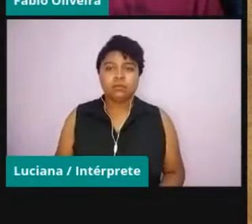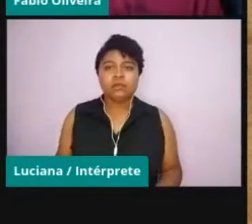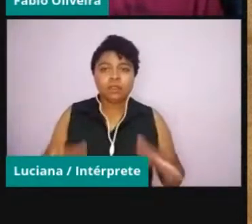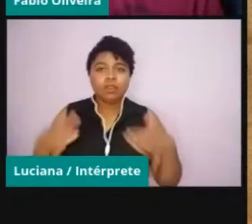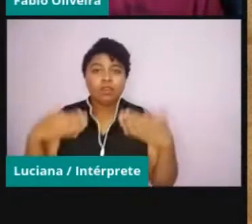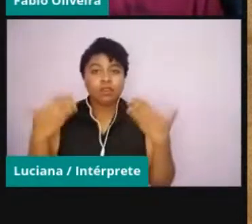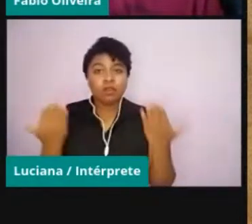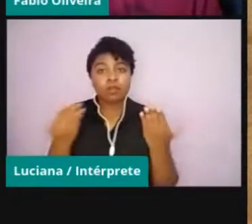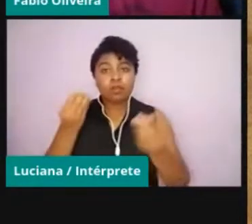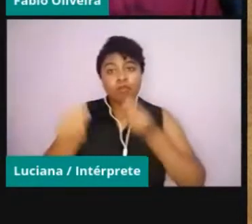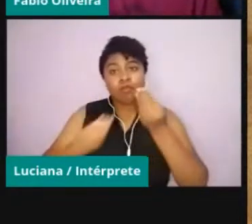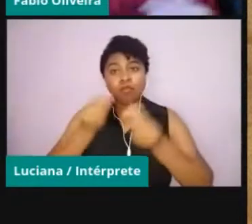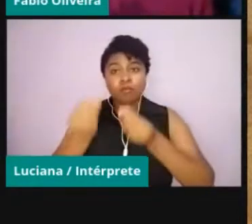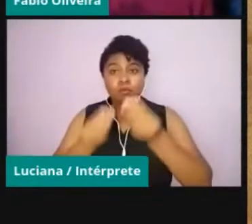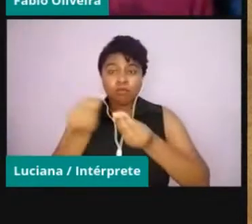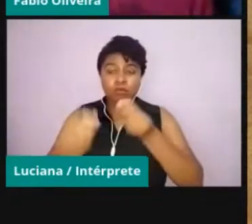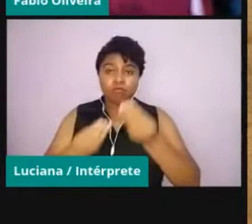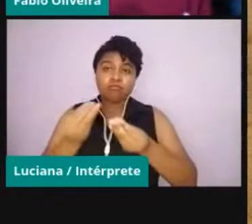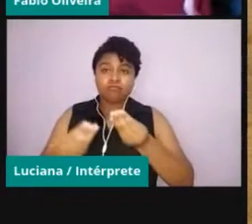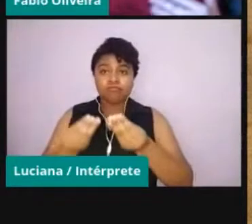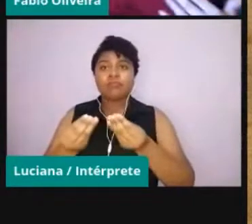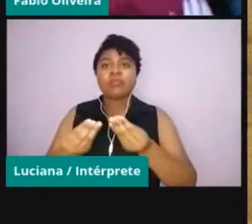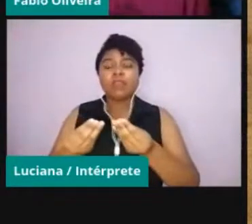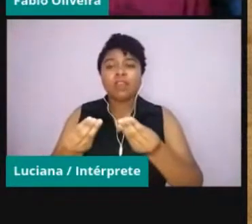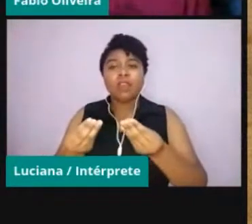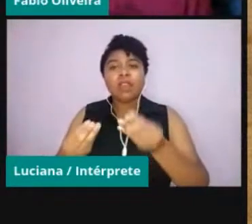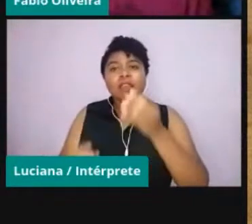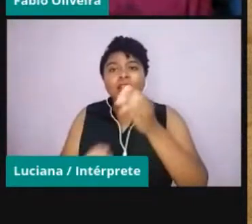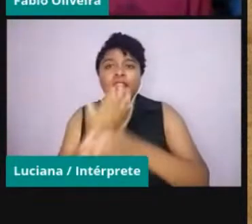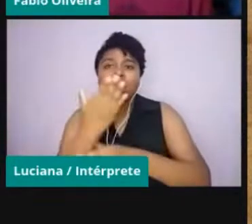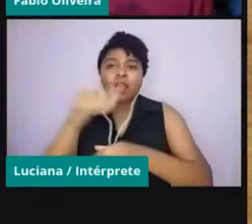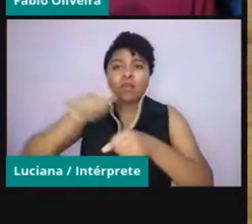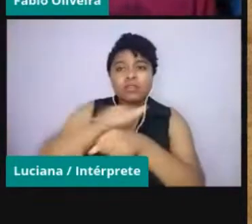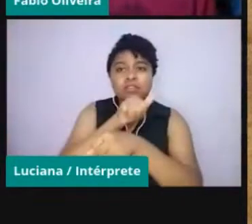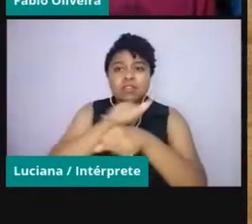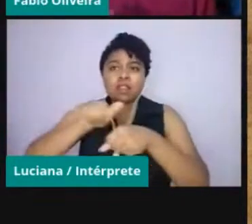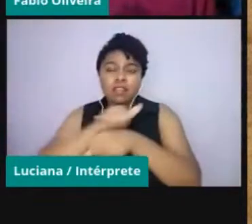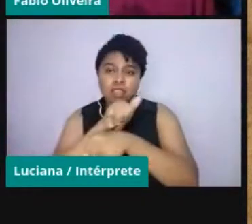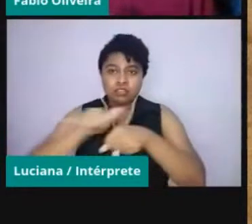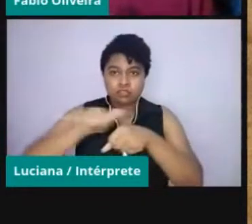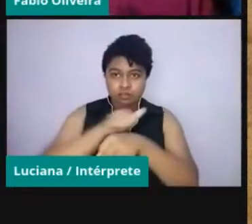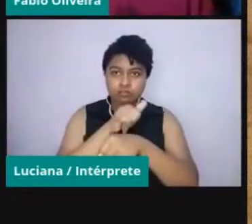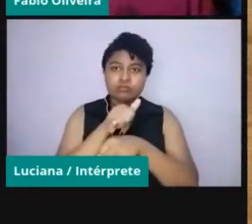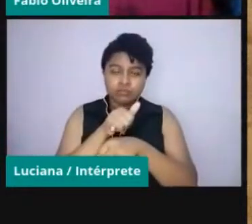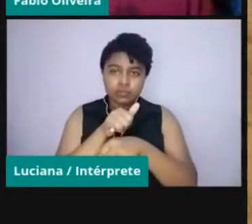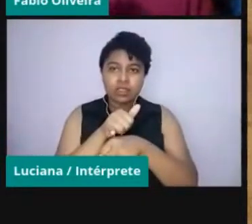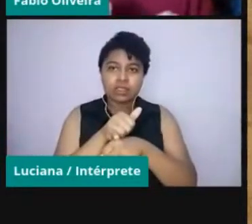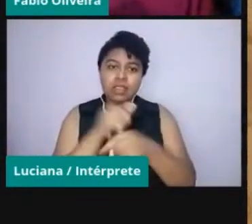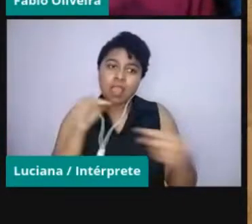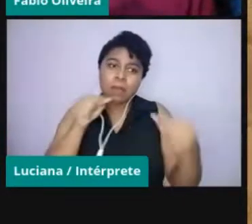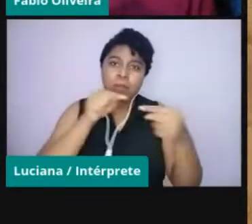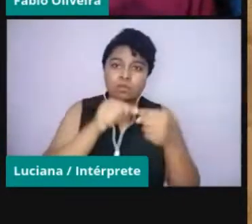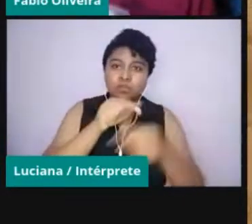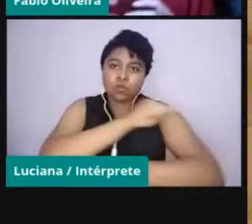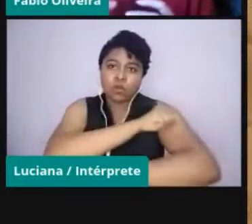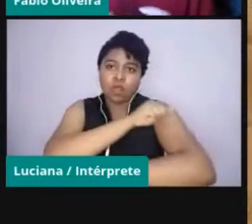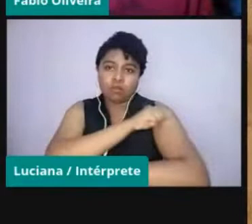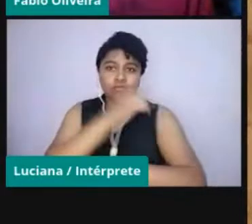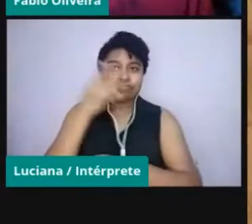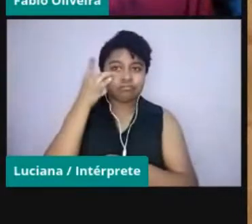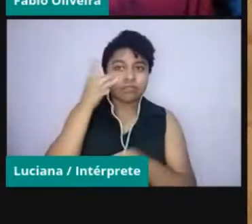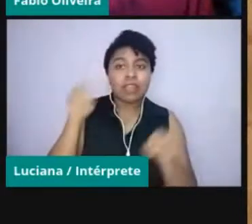ser aplicada no contexto de EAD e até mesmo de ensino remoto emergencial? E com